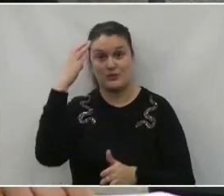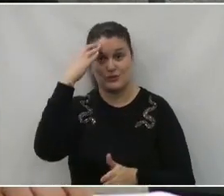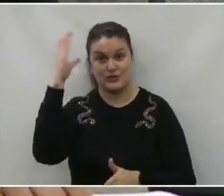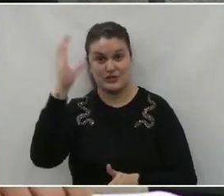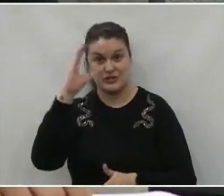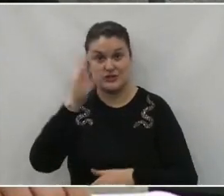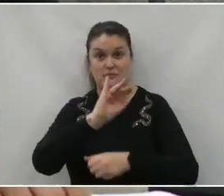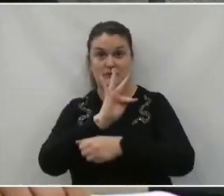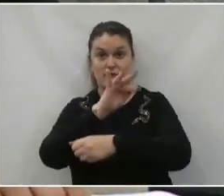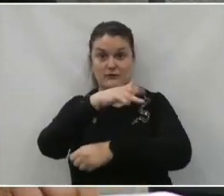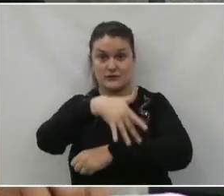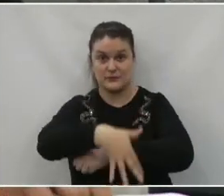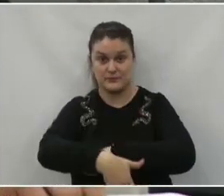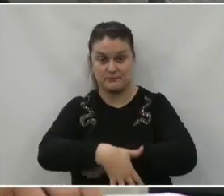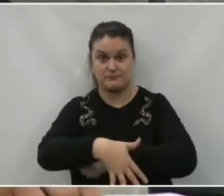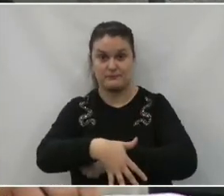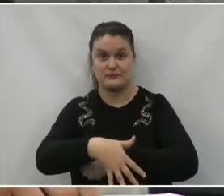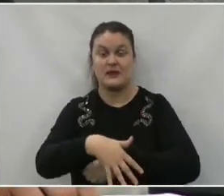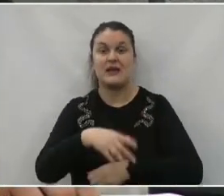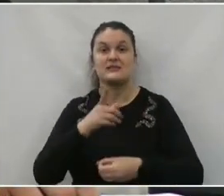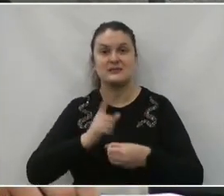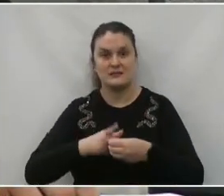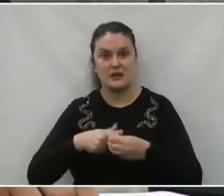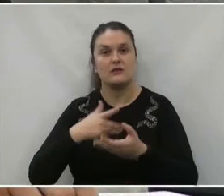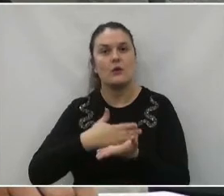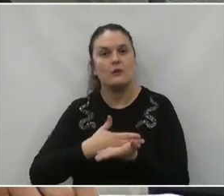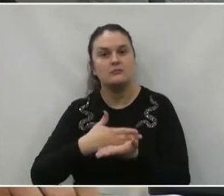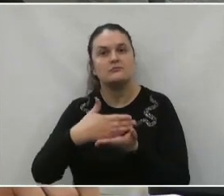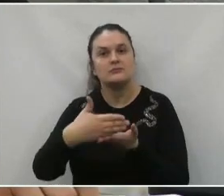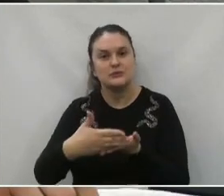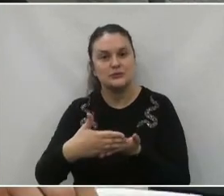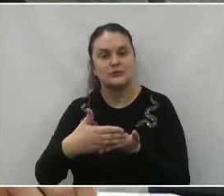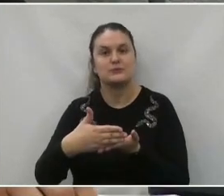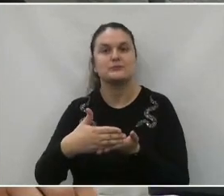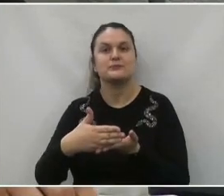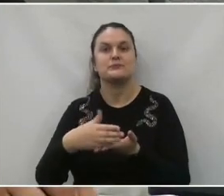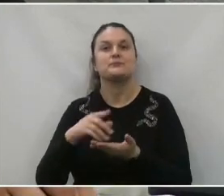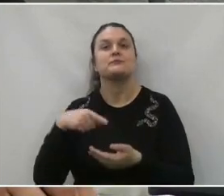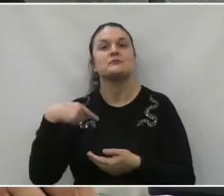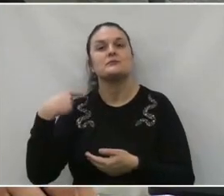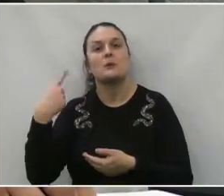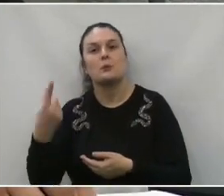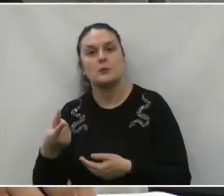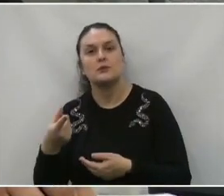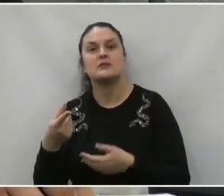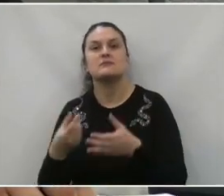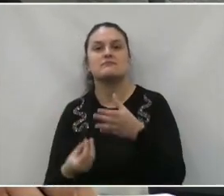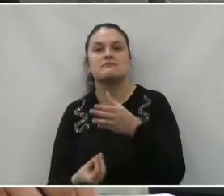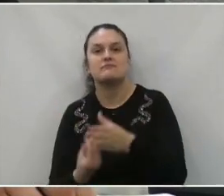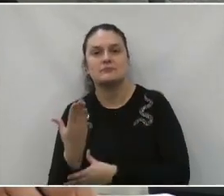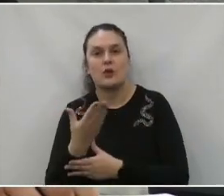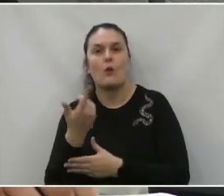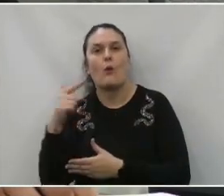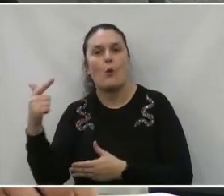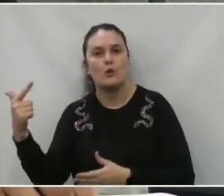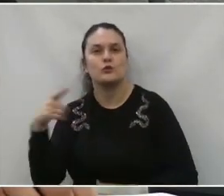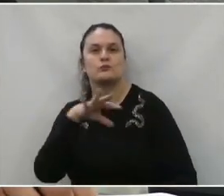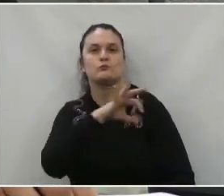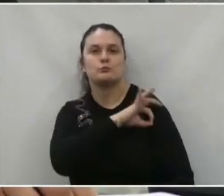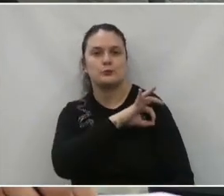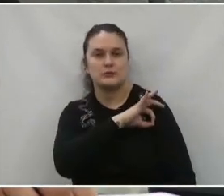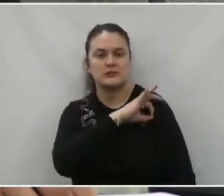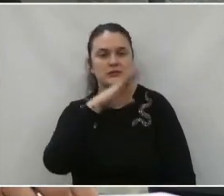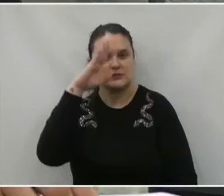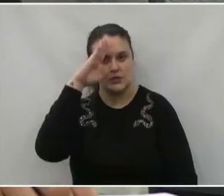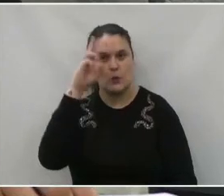e Foz do Iguaçu. Foram estas as cidades que deram início. E, na sequência, apareceram, então, outros policiais para